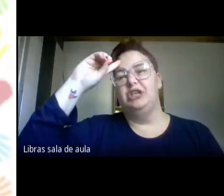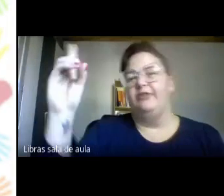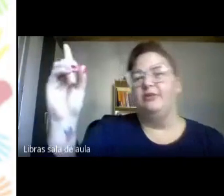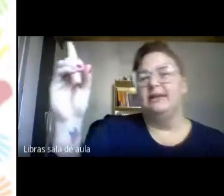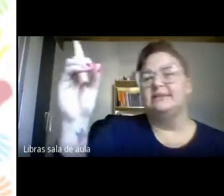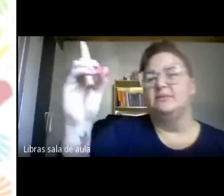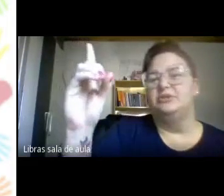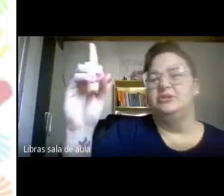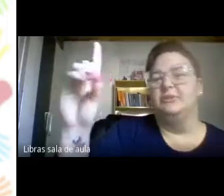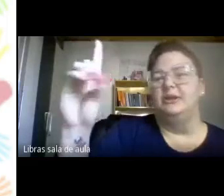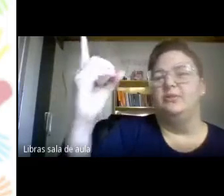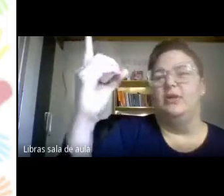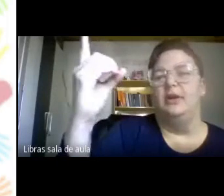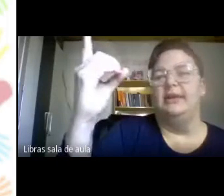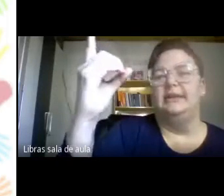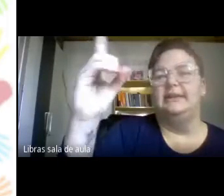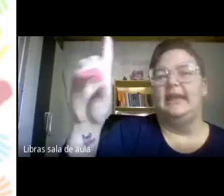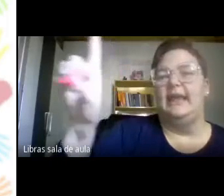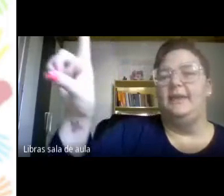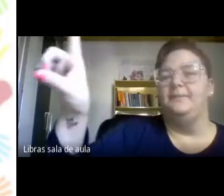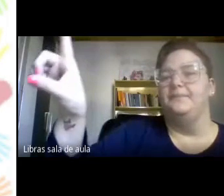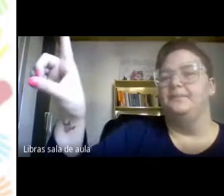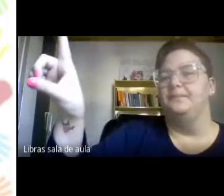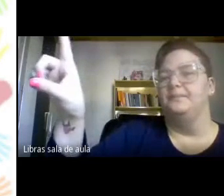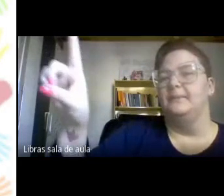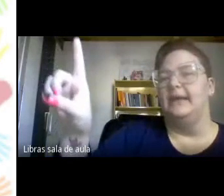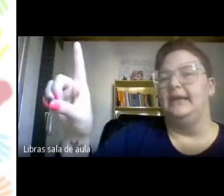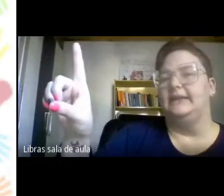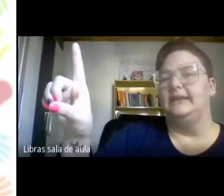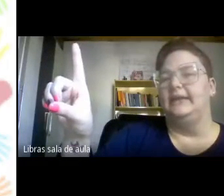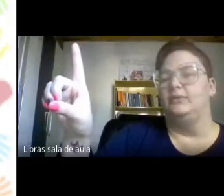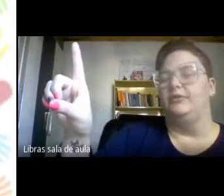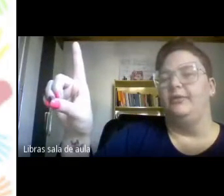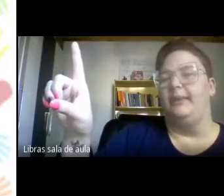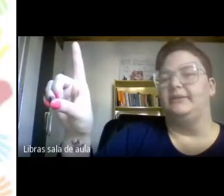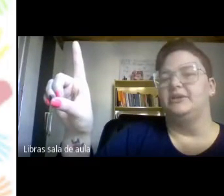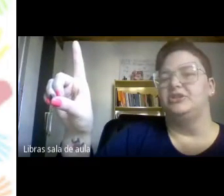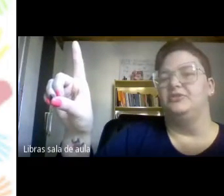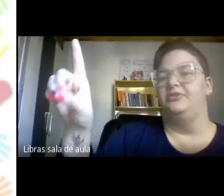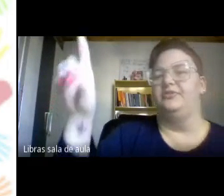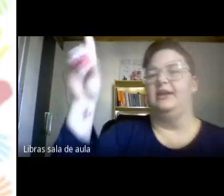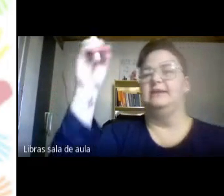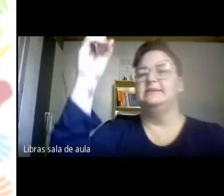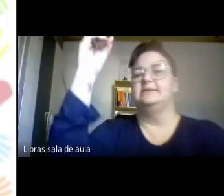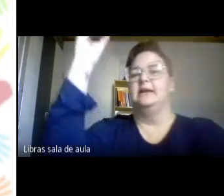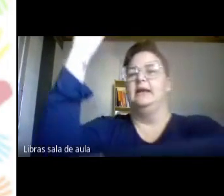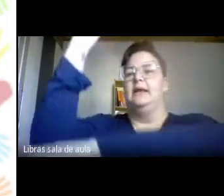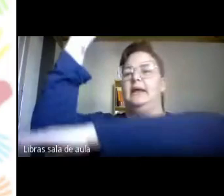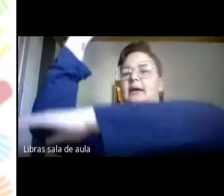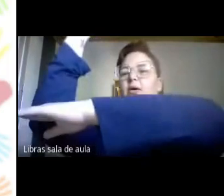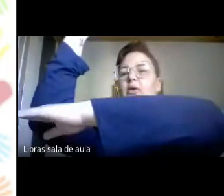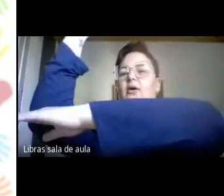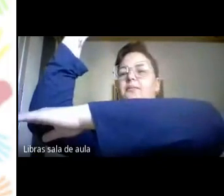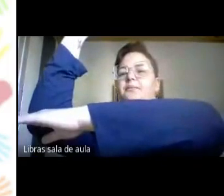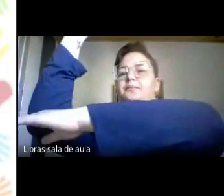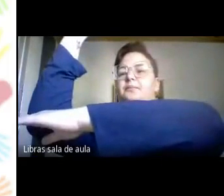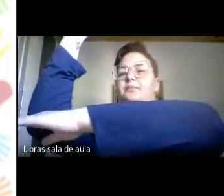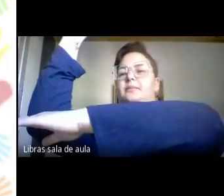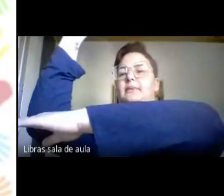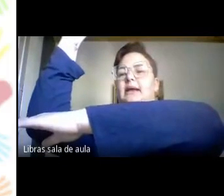dia, configuração de mão, ó, em D, a letra D do alfabeto que a gente fez,